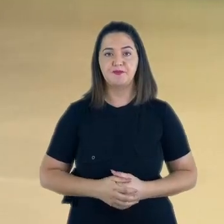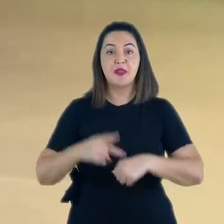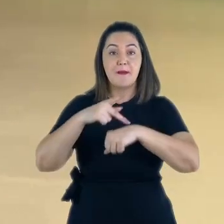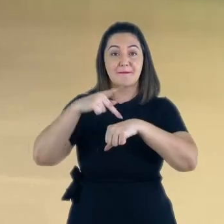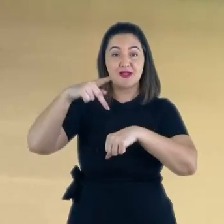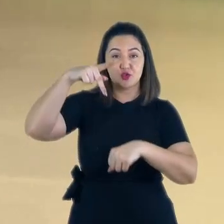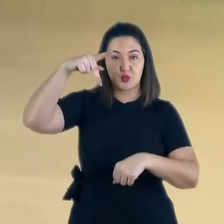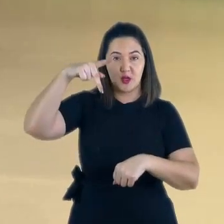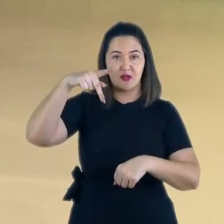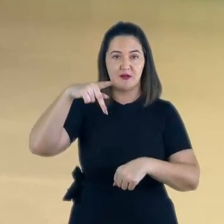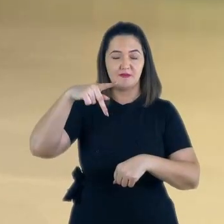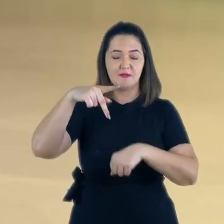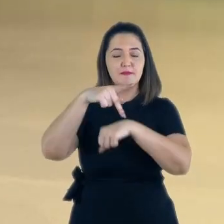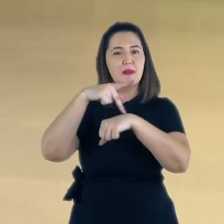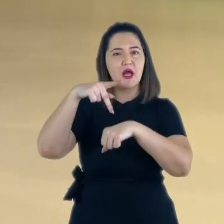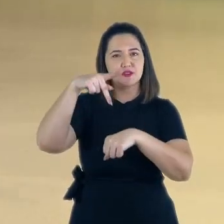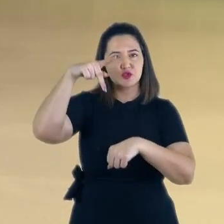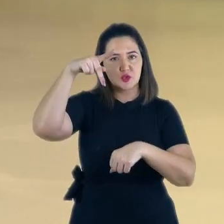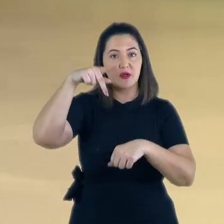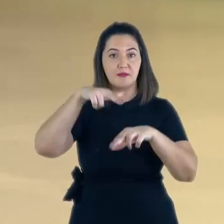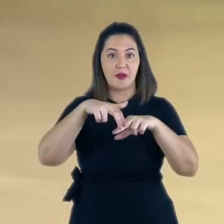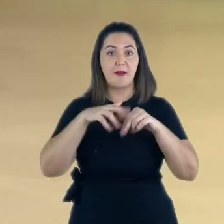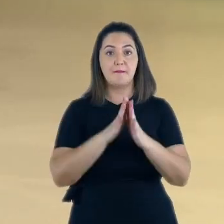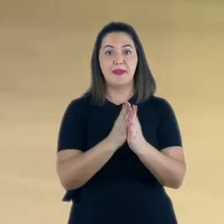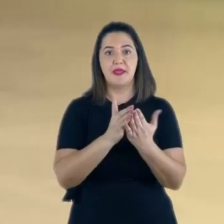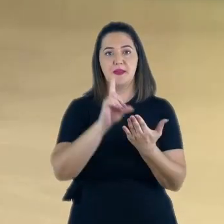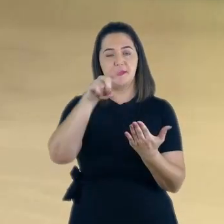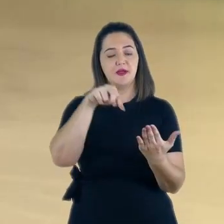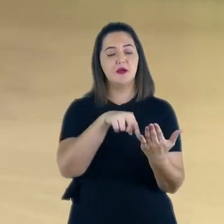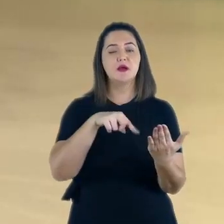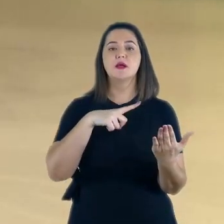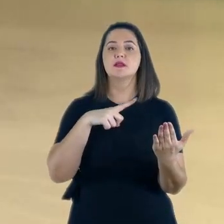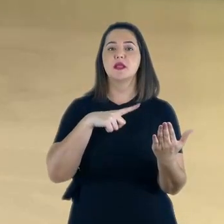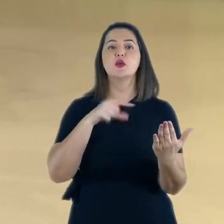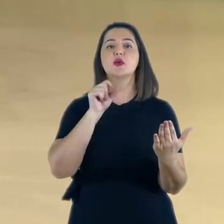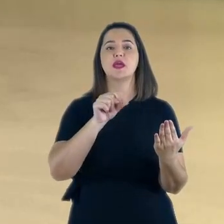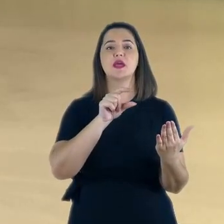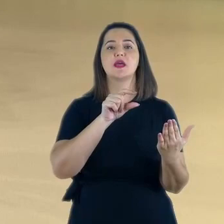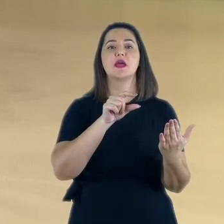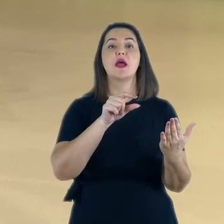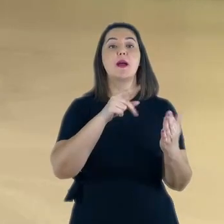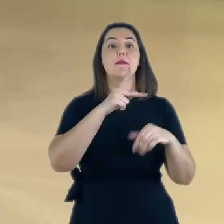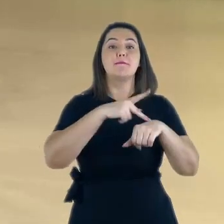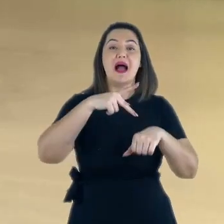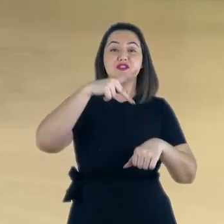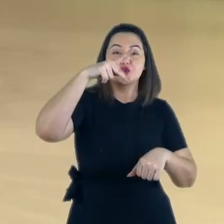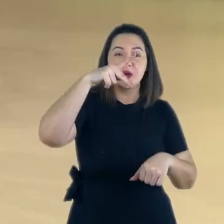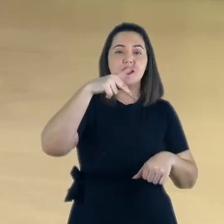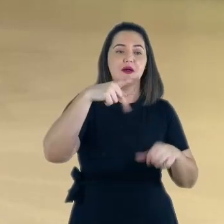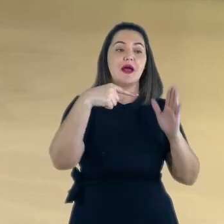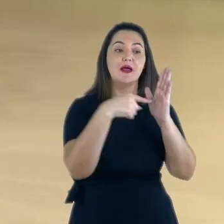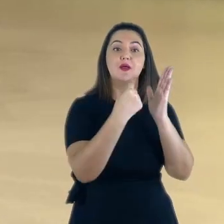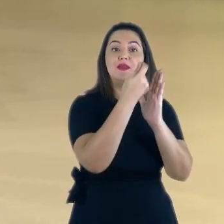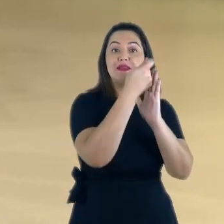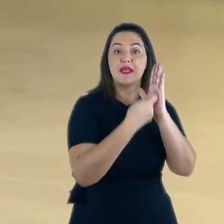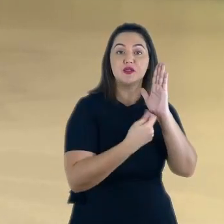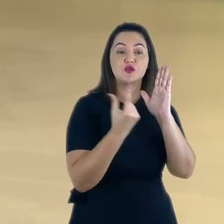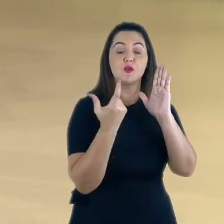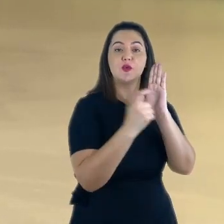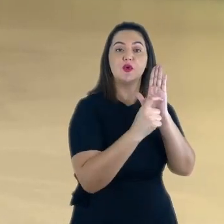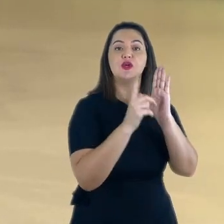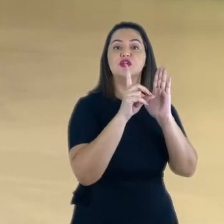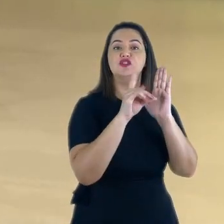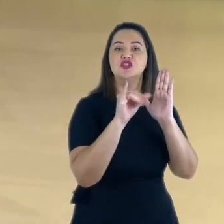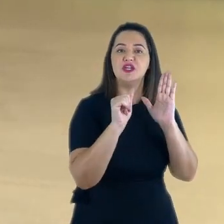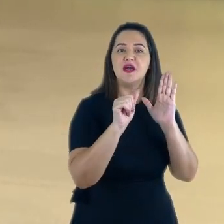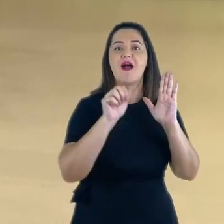acordo com a Bíblia, foi observada, no texto hebraico diz, de dias em dias. Este é o hebraico